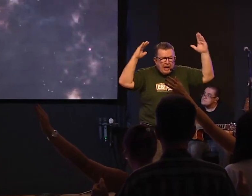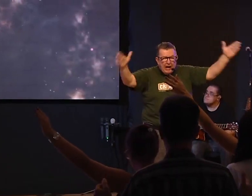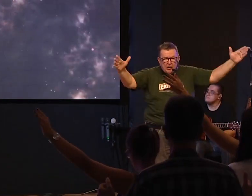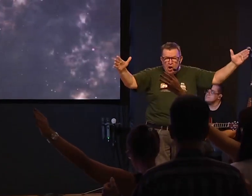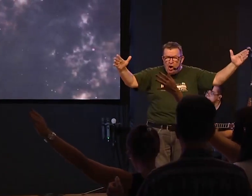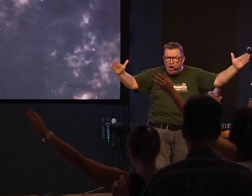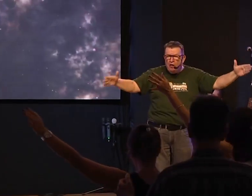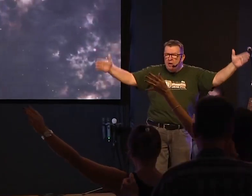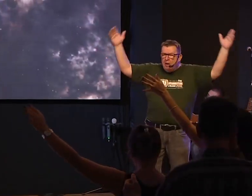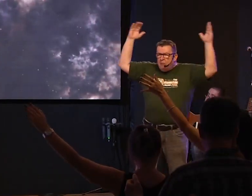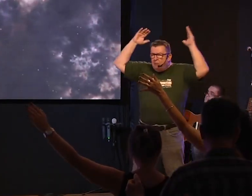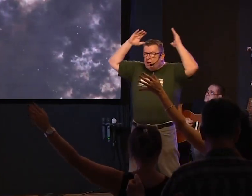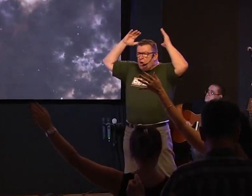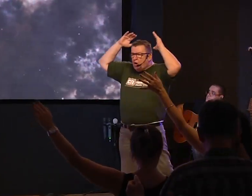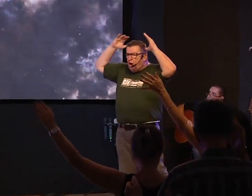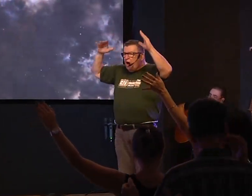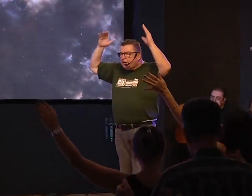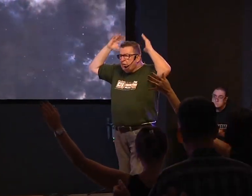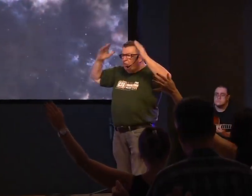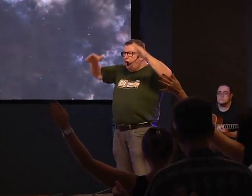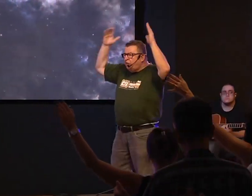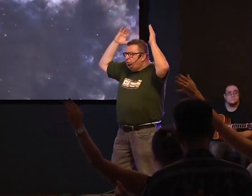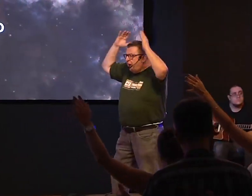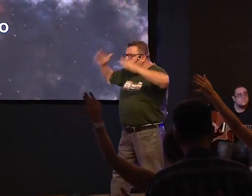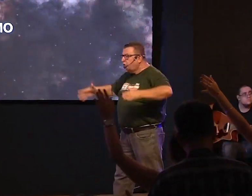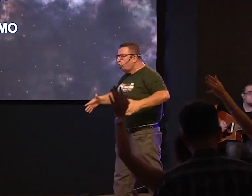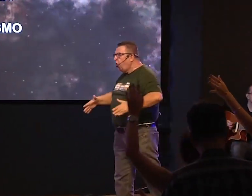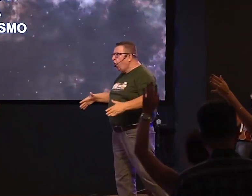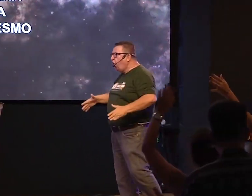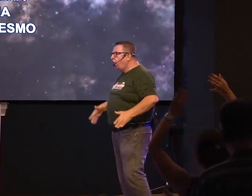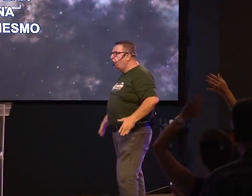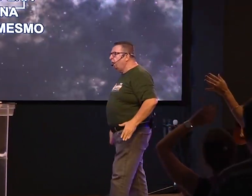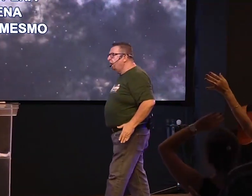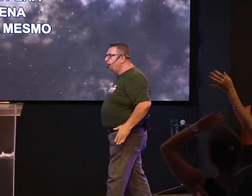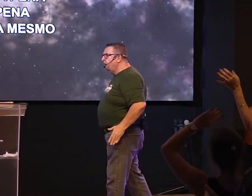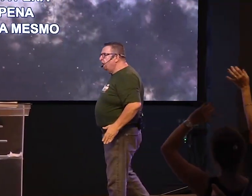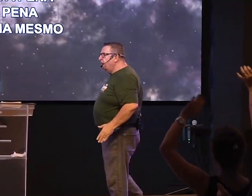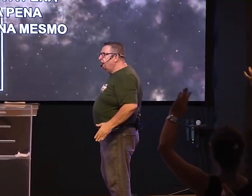mais parado, me coloque em movimento.